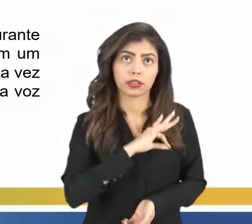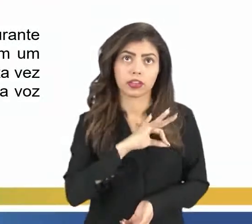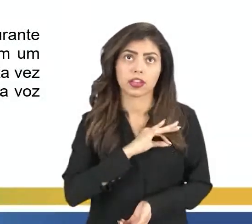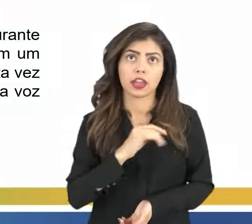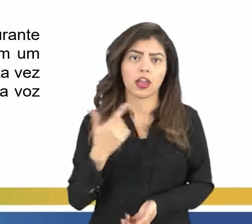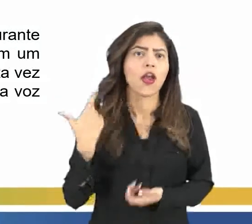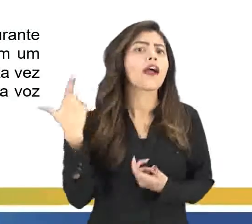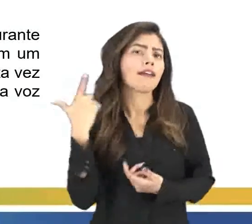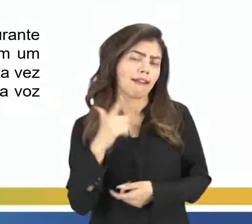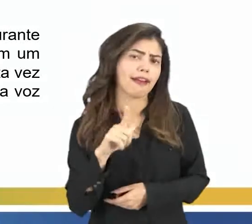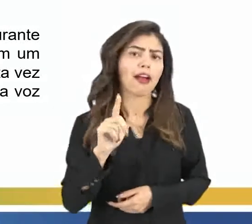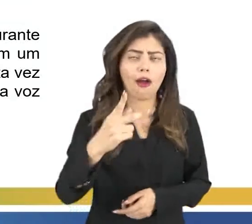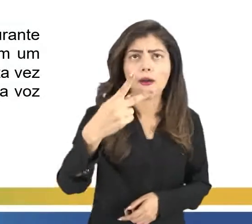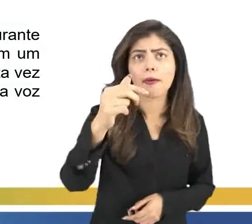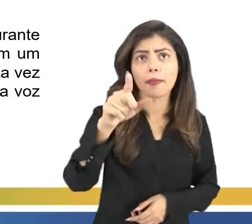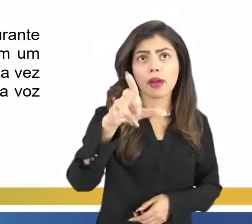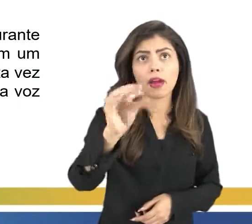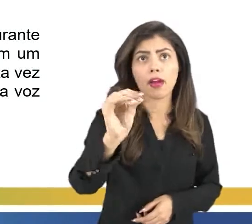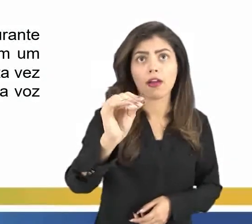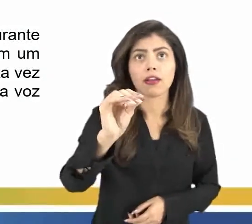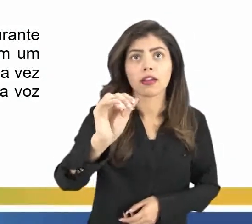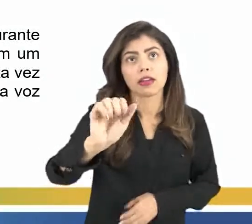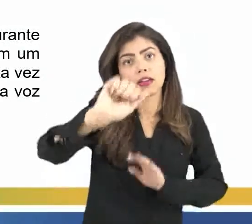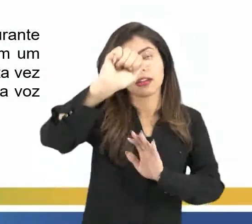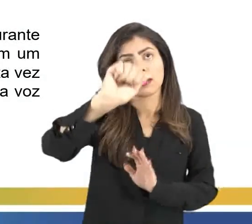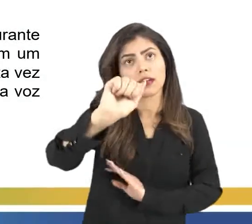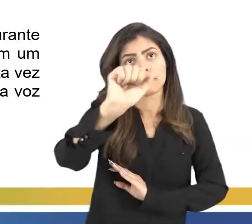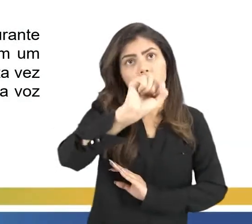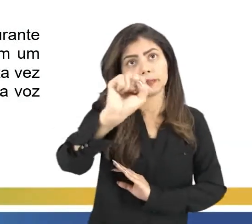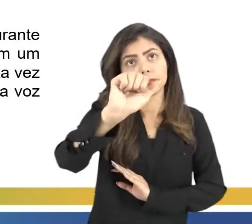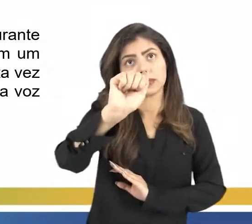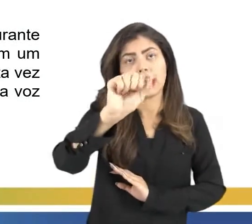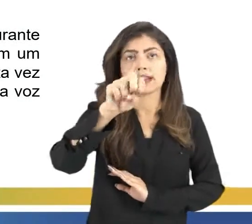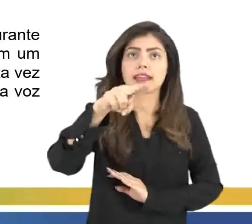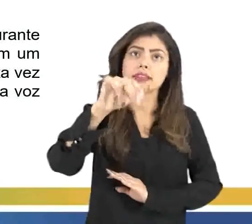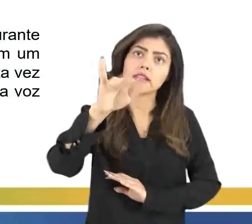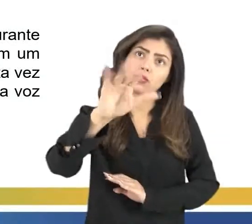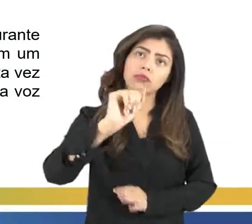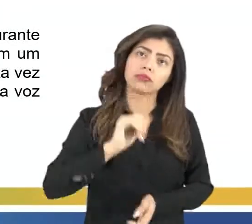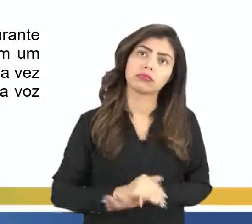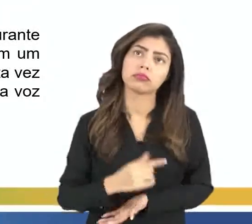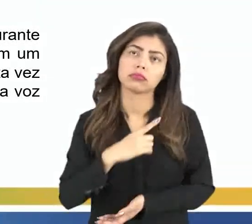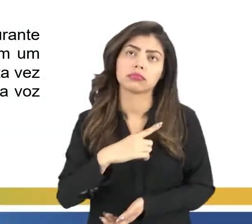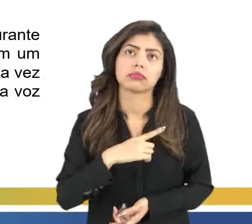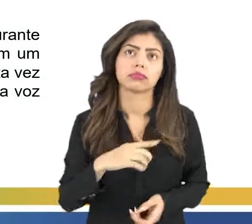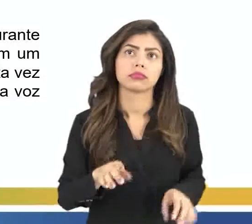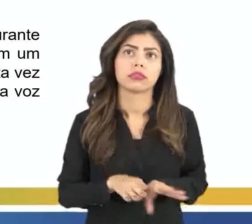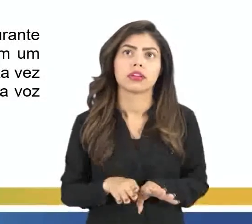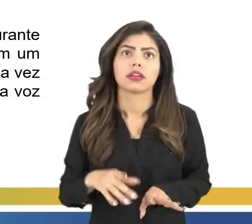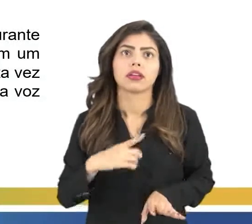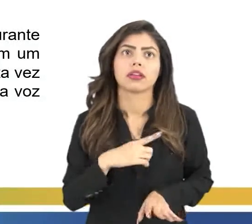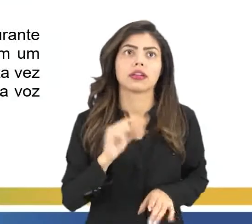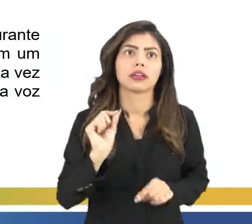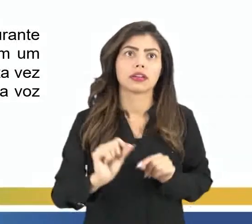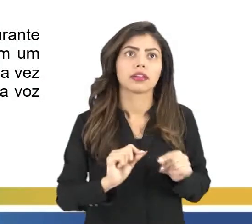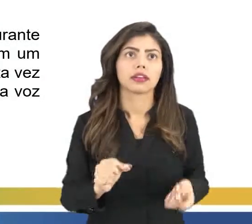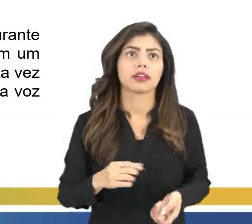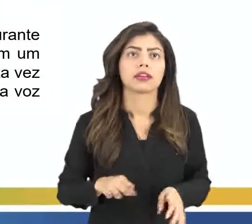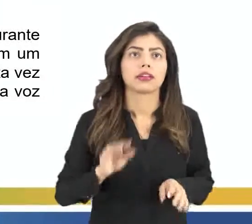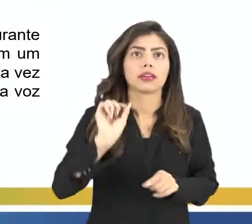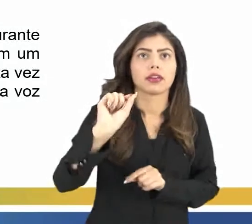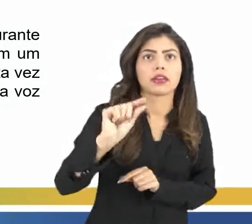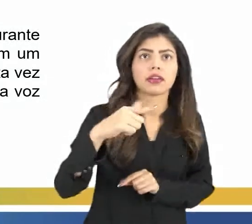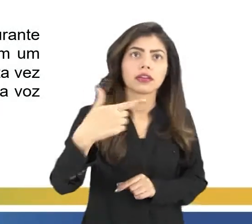de contos policiais, ó, é uma boa começar a escrever sobre isso. Havia muitos anos que o meu telefone não tocava durante